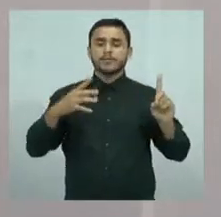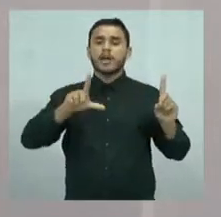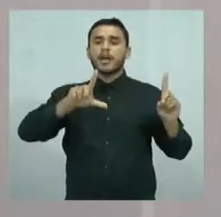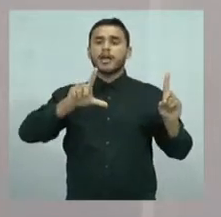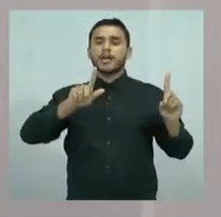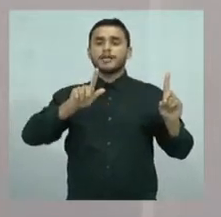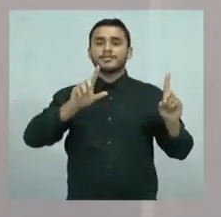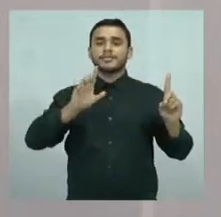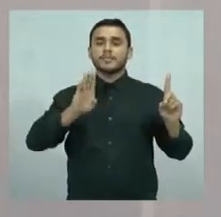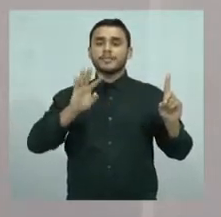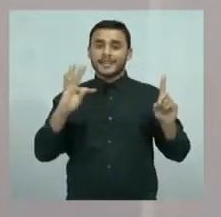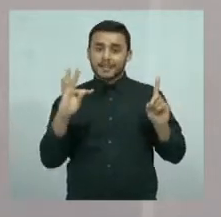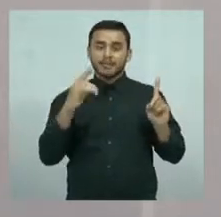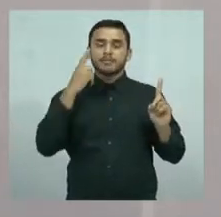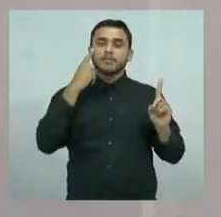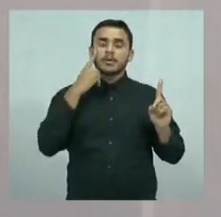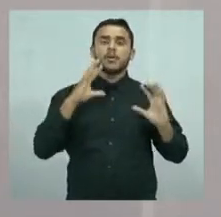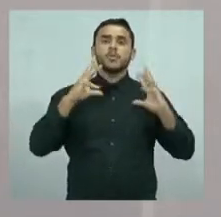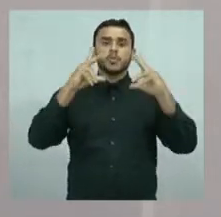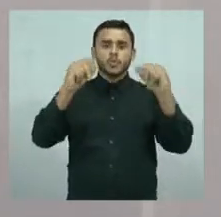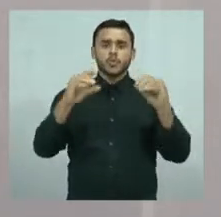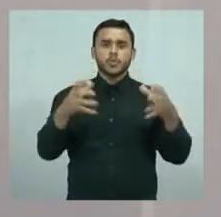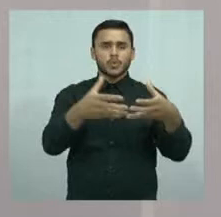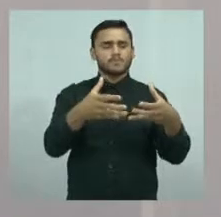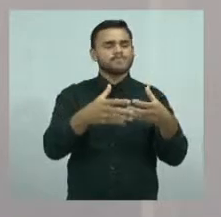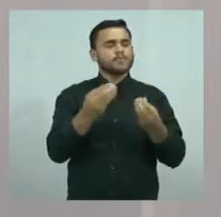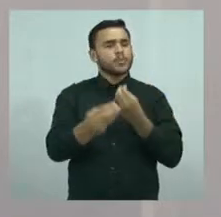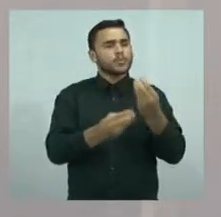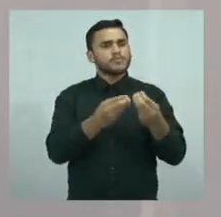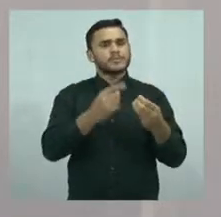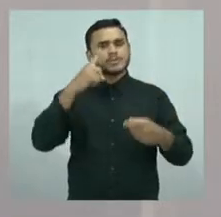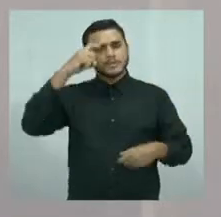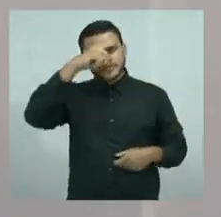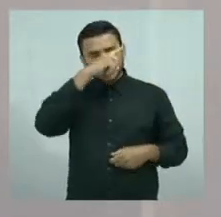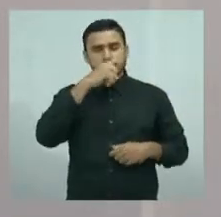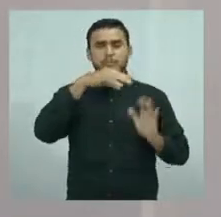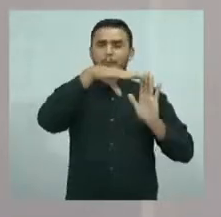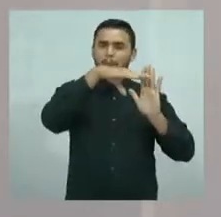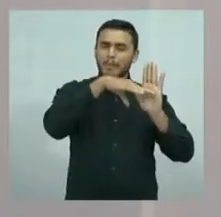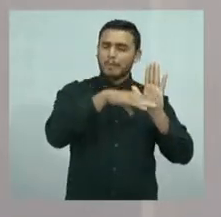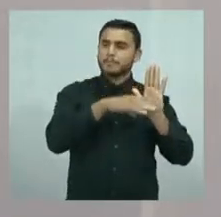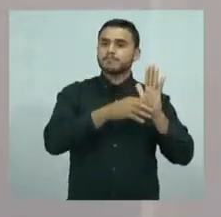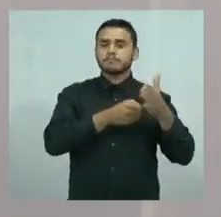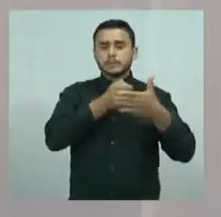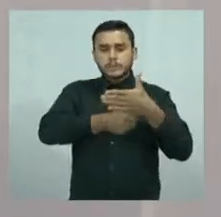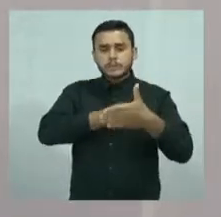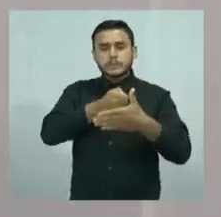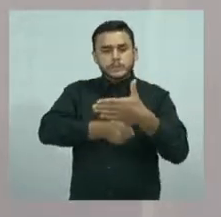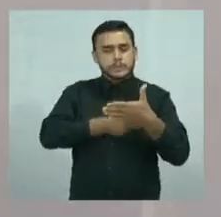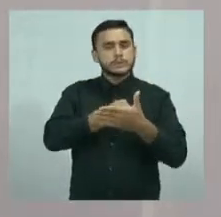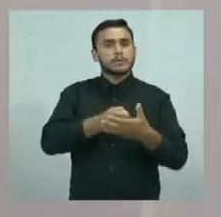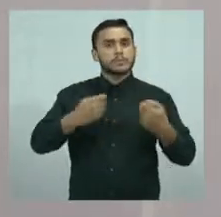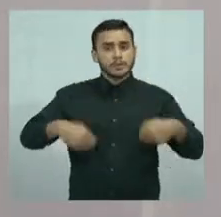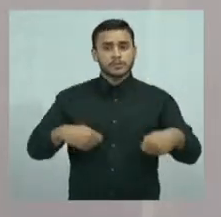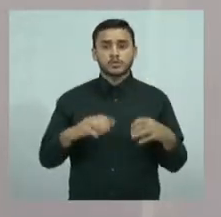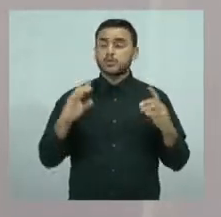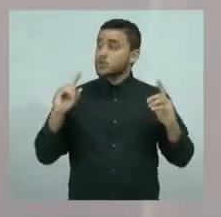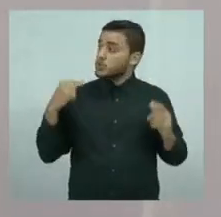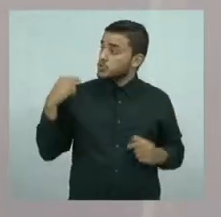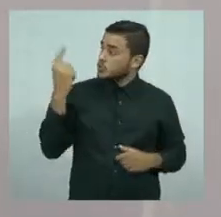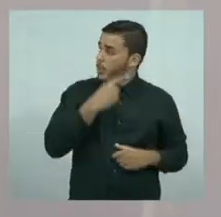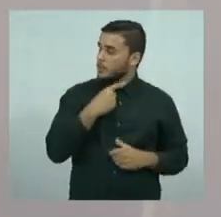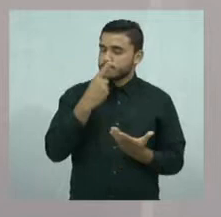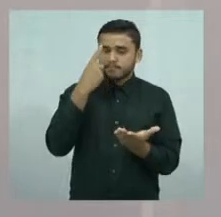particularmente houve já mais de uma semana de eventos e essa audiência pública que inicialmente